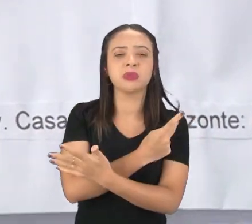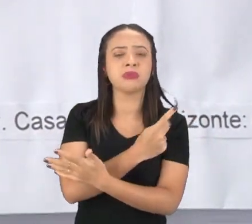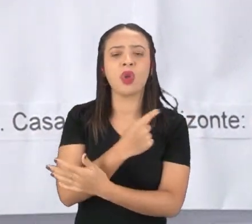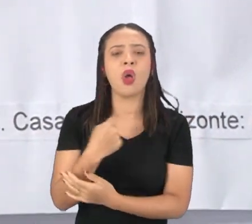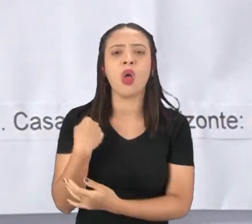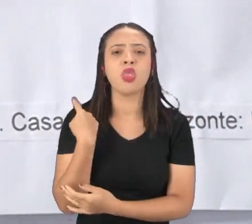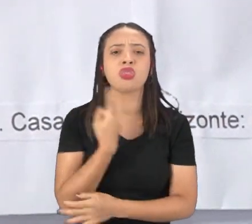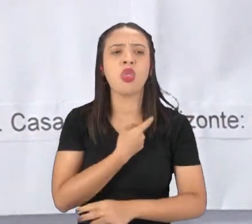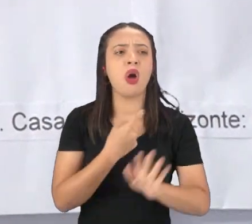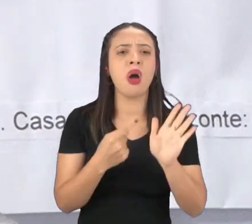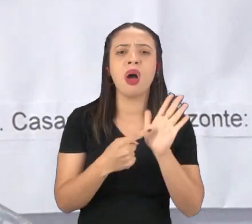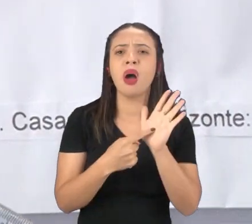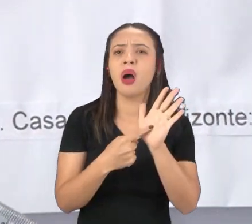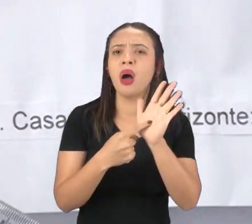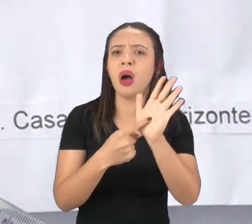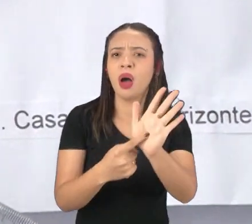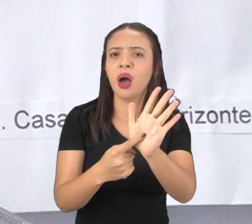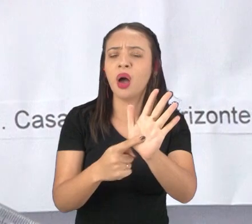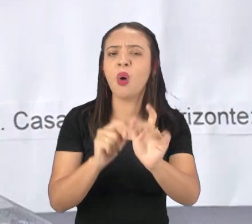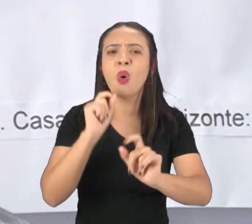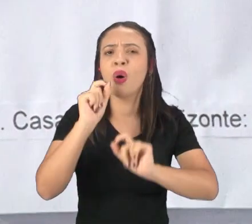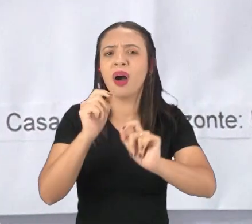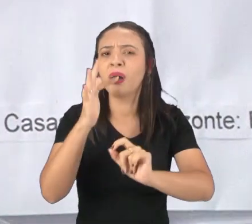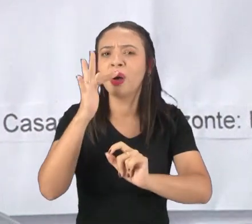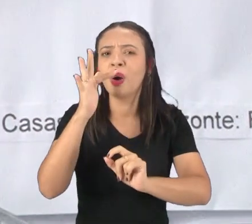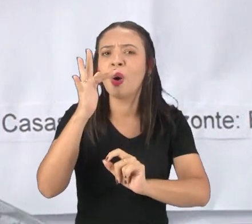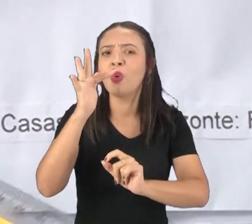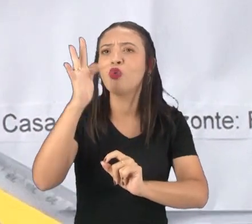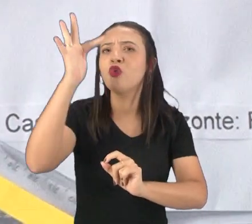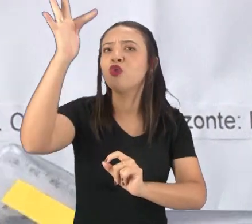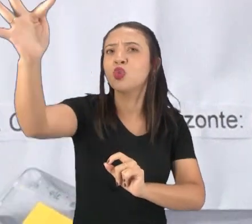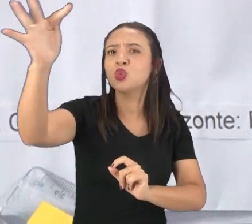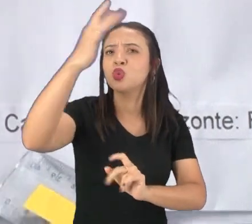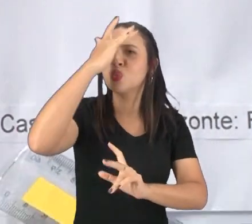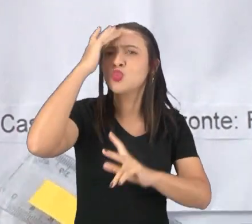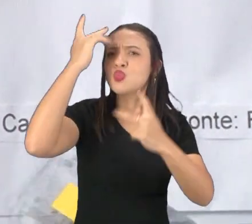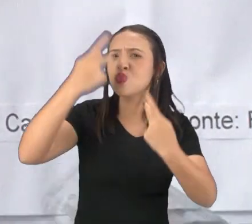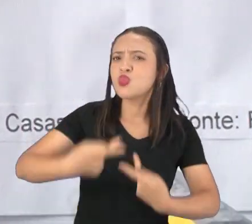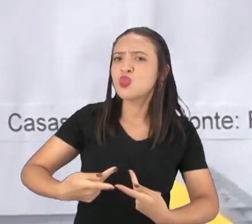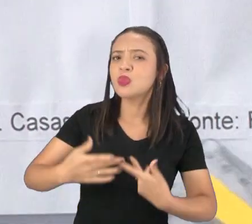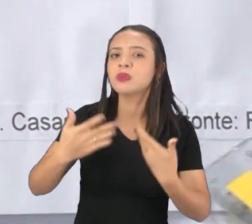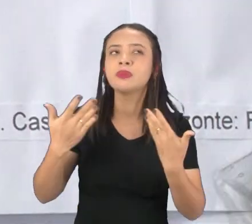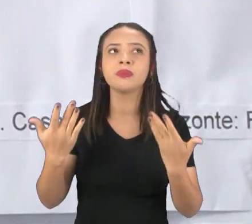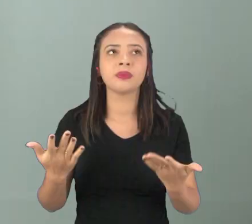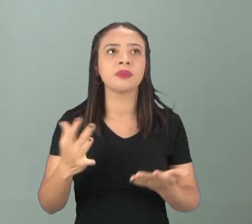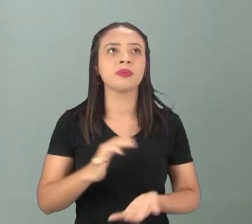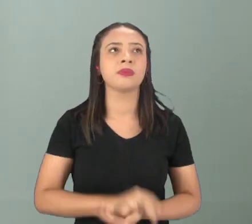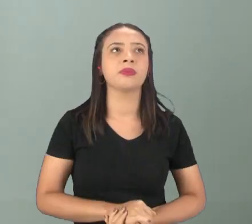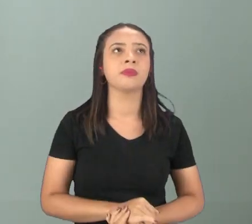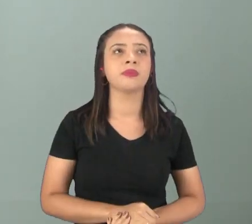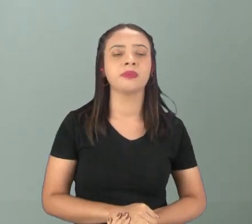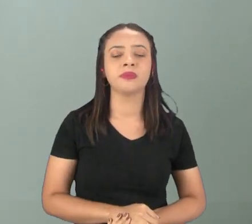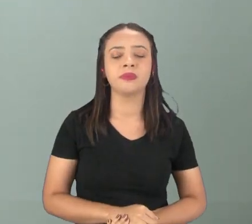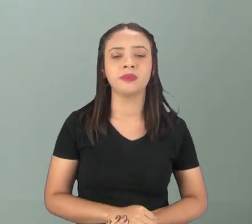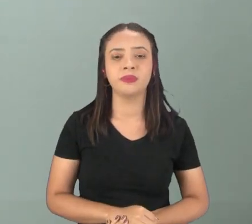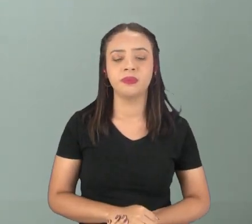deixaremos nós para o homem do futuro? Rosiana Murai, né? Casas, Belo Horizonte, formado